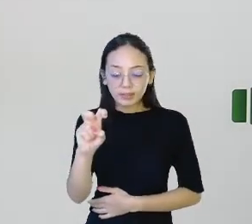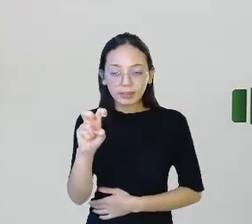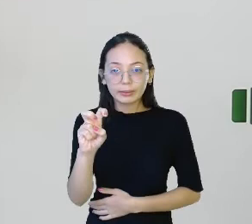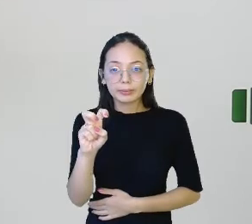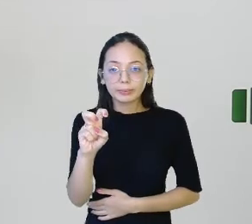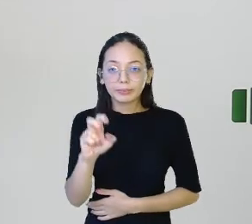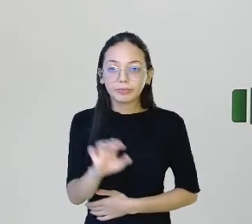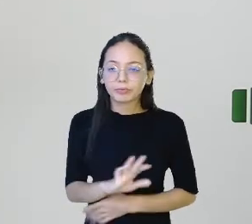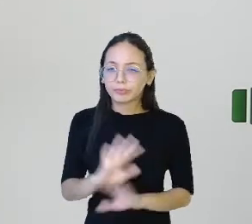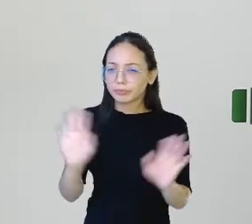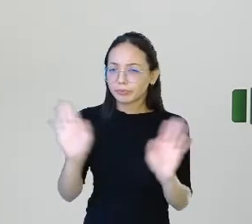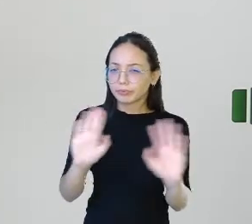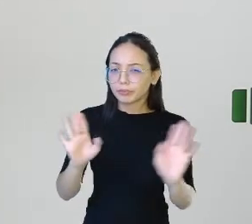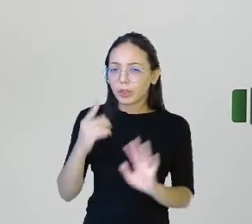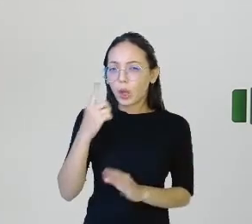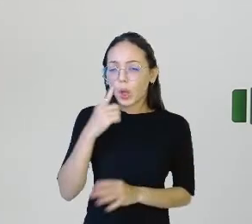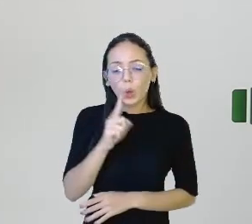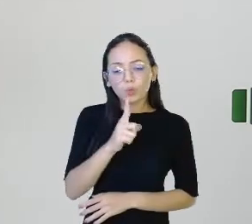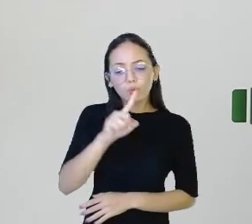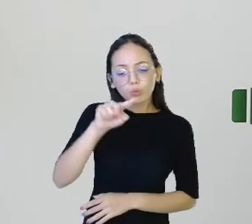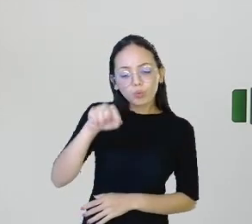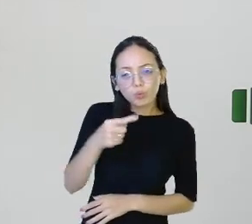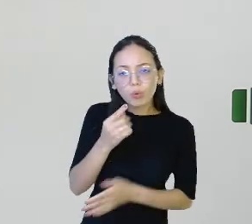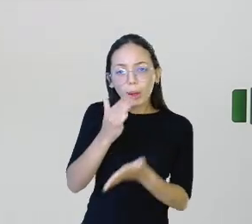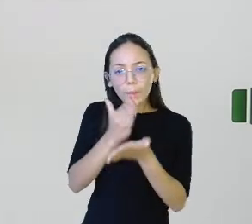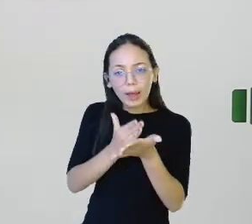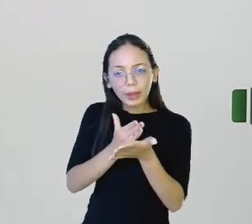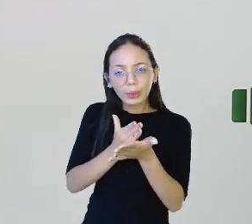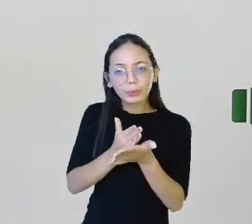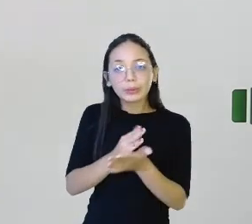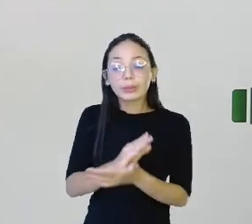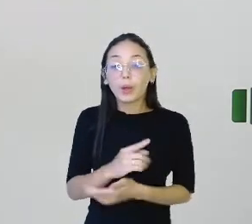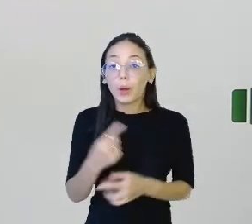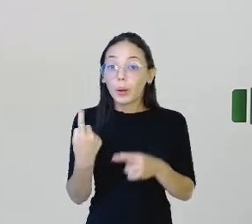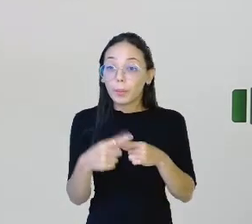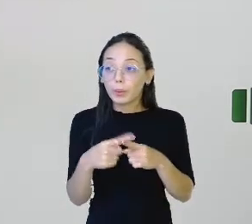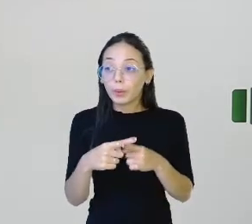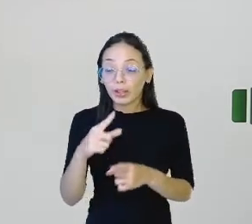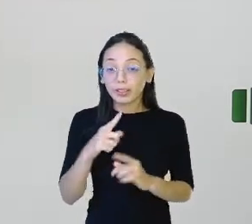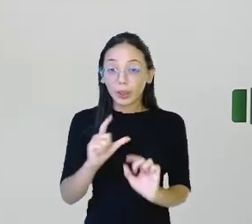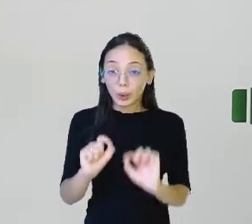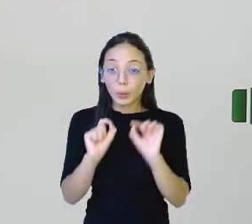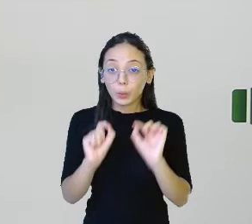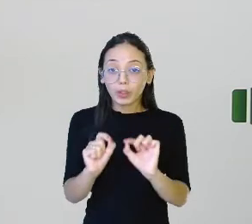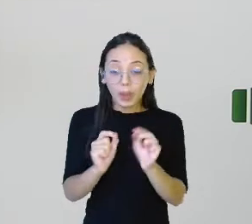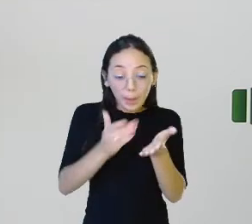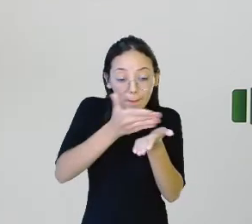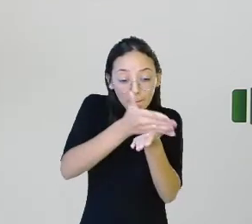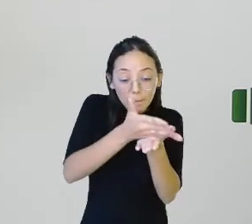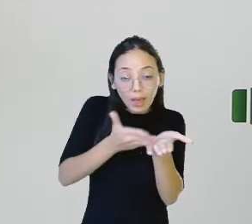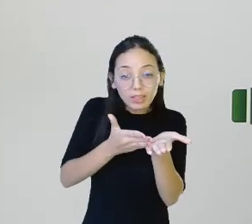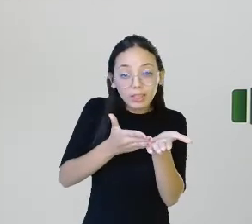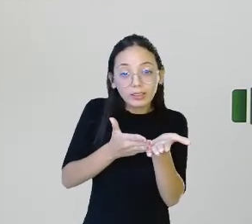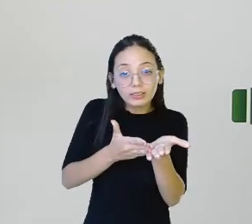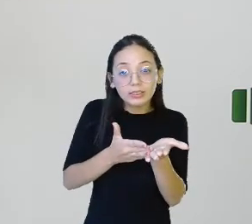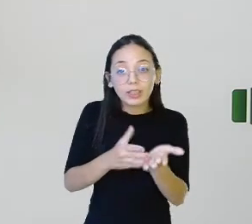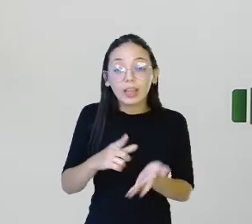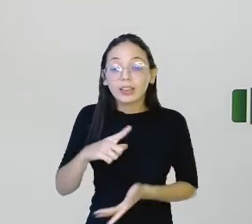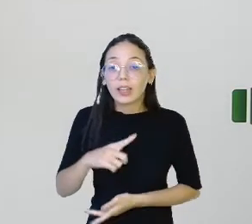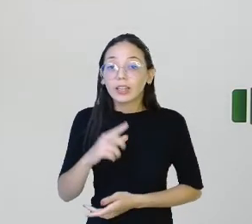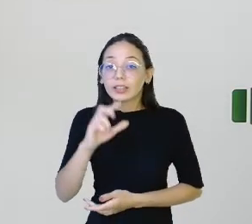1,5 não, fica mais bonito 1,5, certo? Porque eu tenho meio inteiro, eu tenho 5